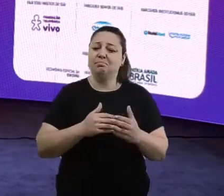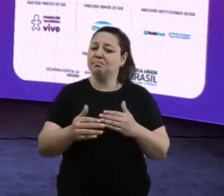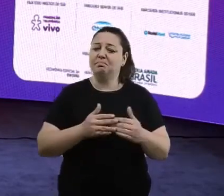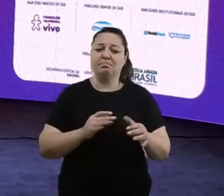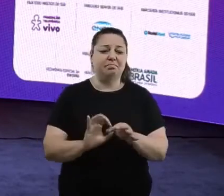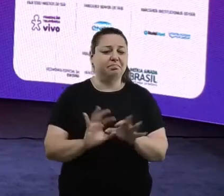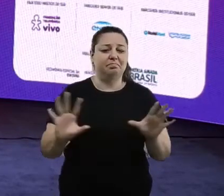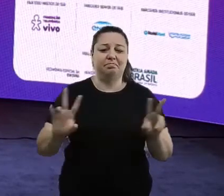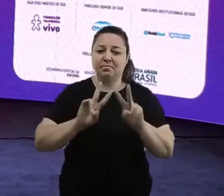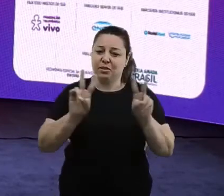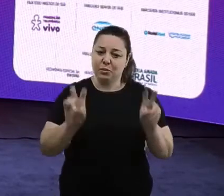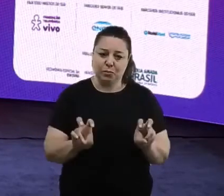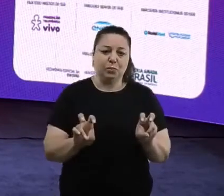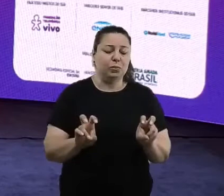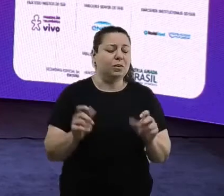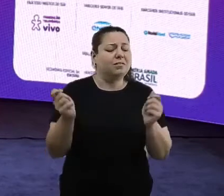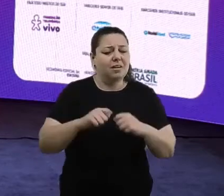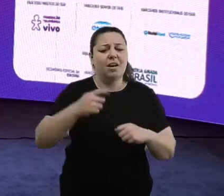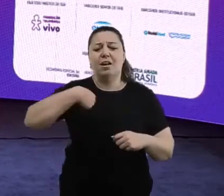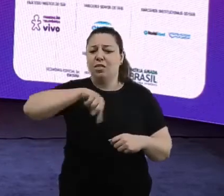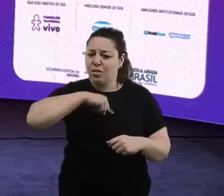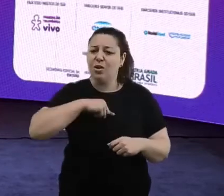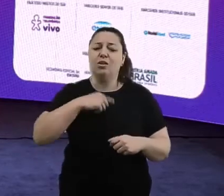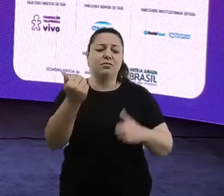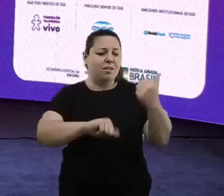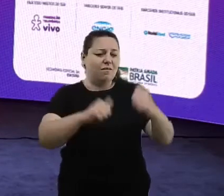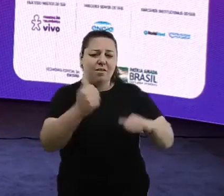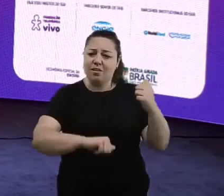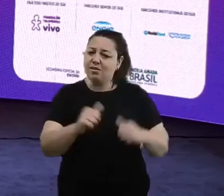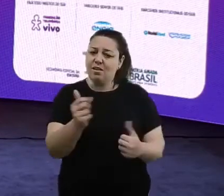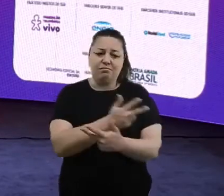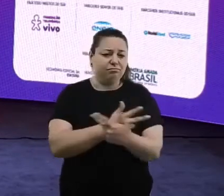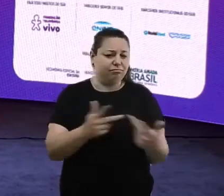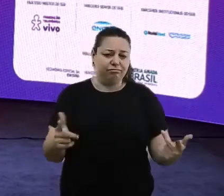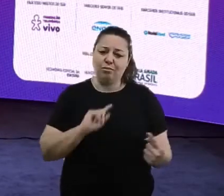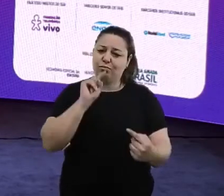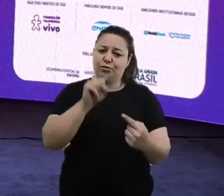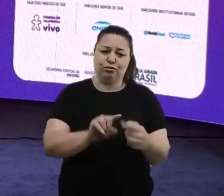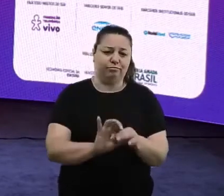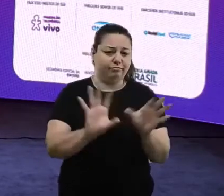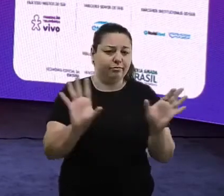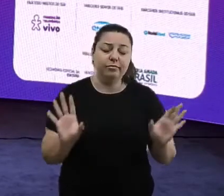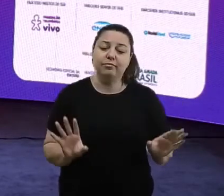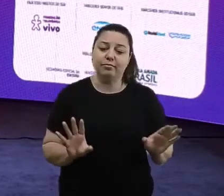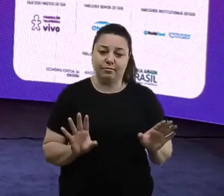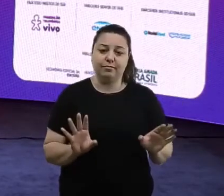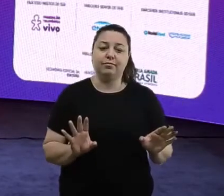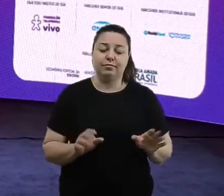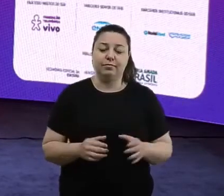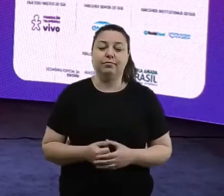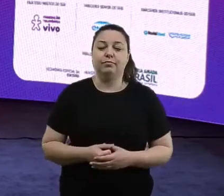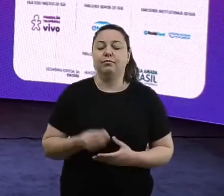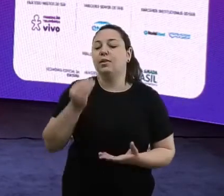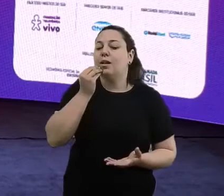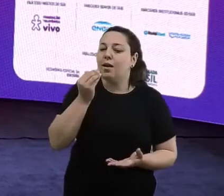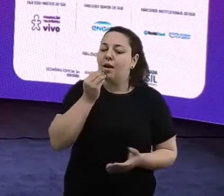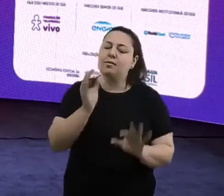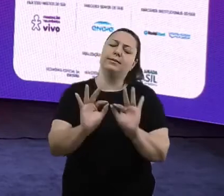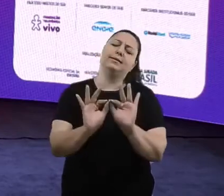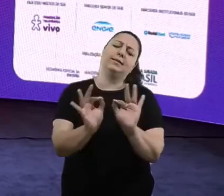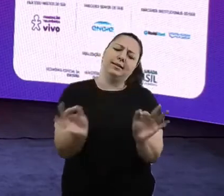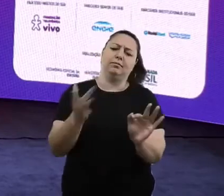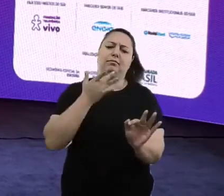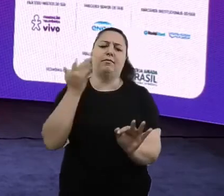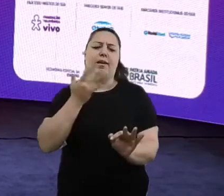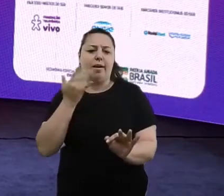jeito, qualquer né, objetivo que a gente tenha. Então, é claro que não é tão simples, né, é fácil a gente